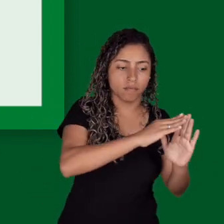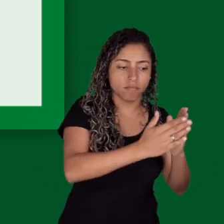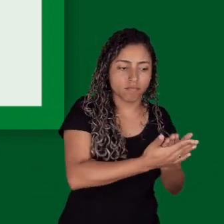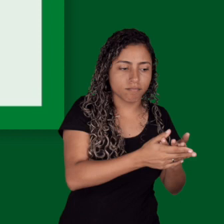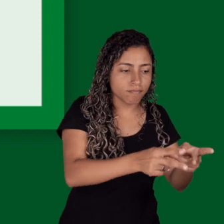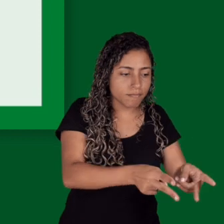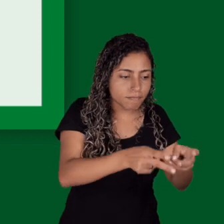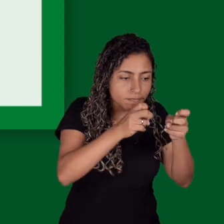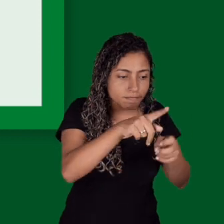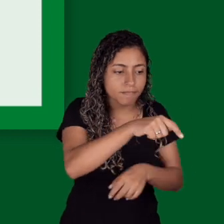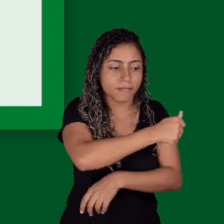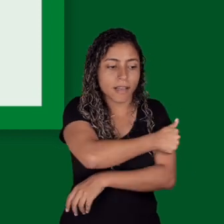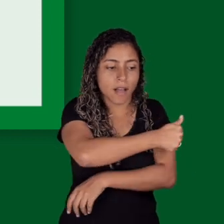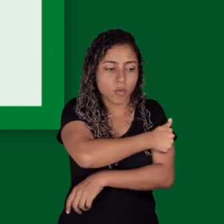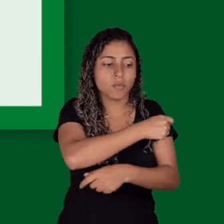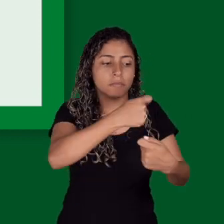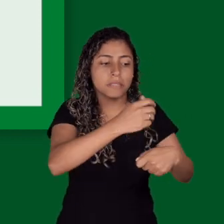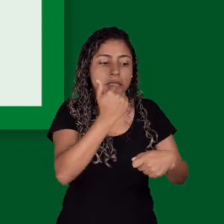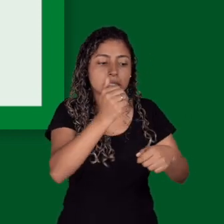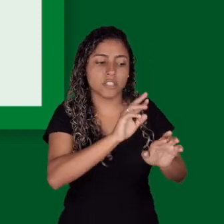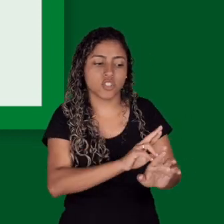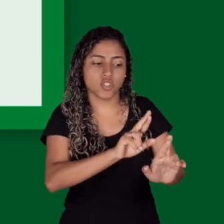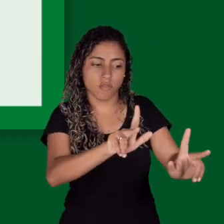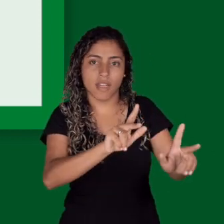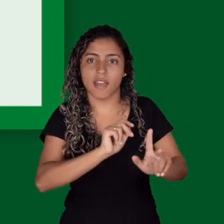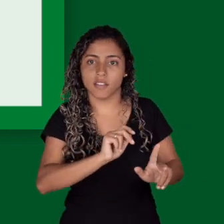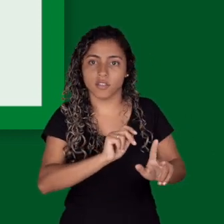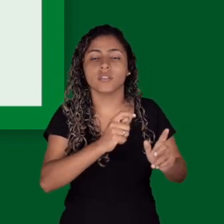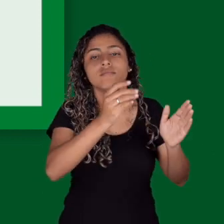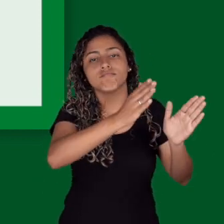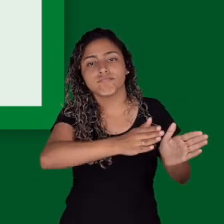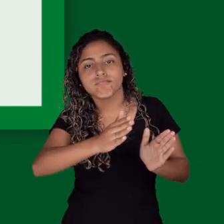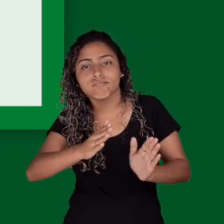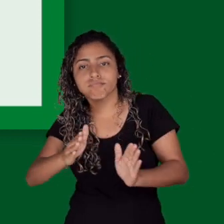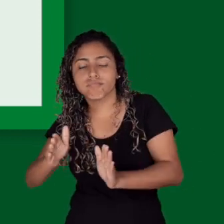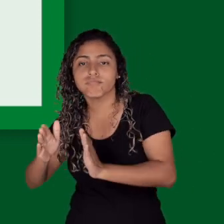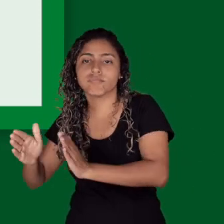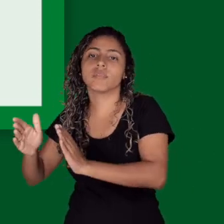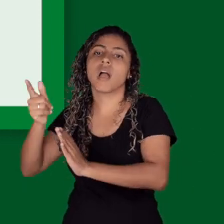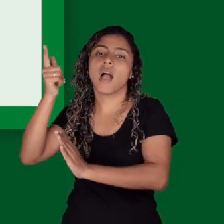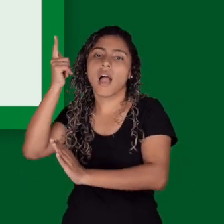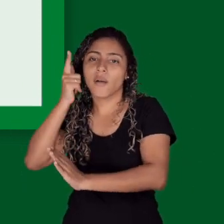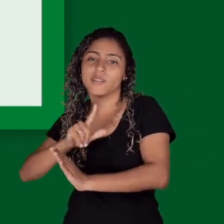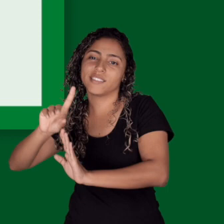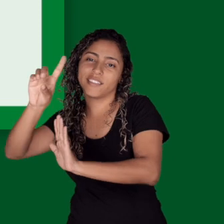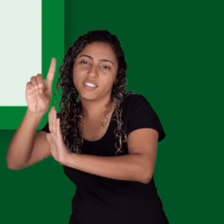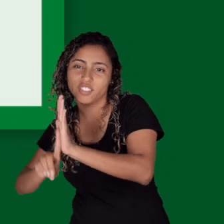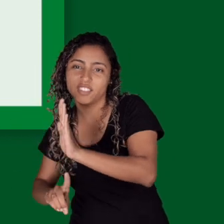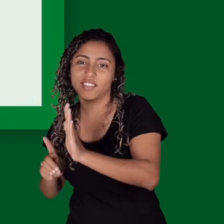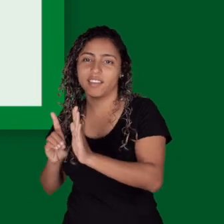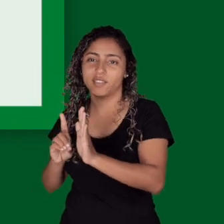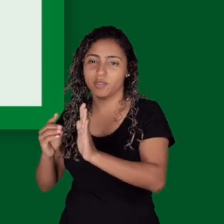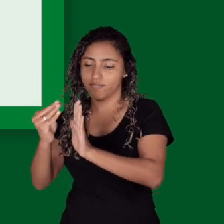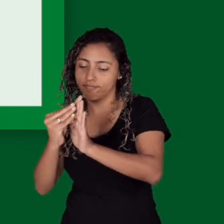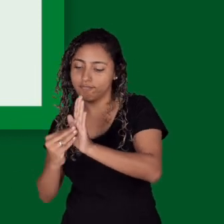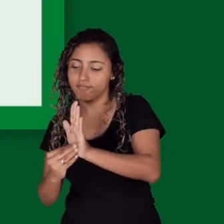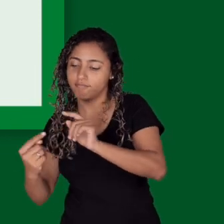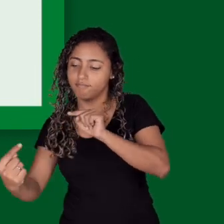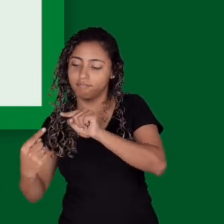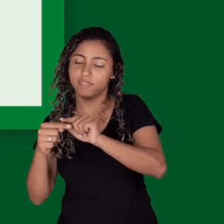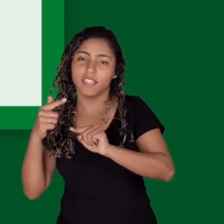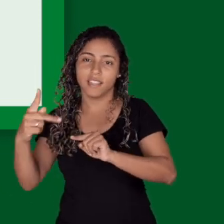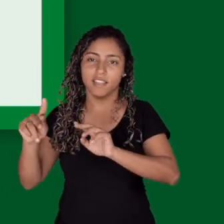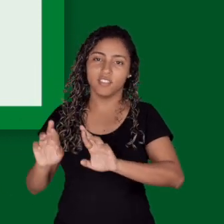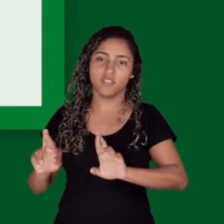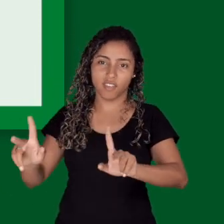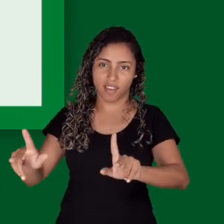necessidades alimentares especiais, aí ele tem que seguir esse fluxo para que ele tenha o direito, para que ele tenha acesso ao cardápio alimentar, para o cardápio